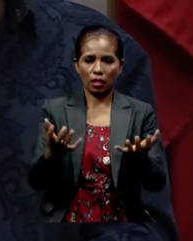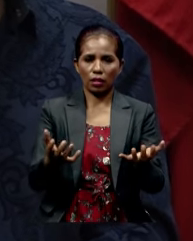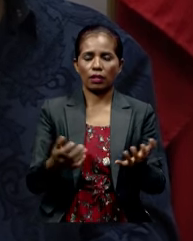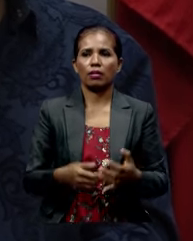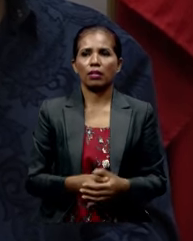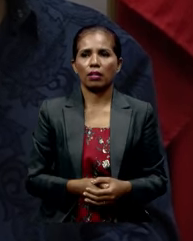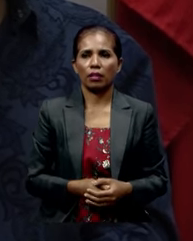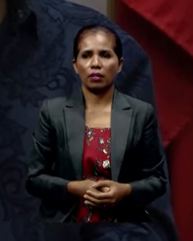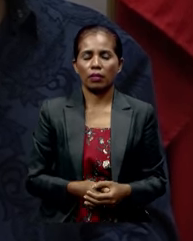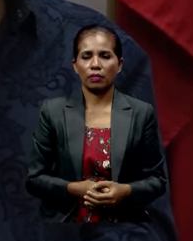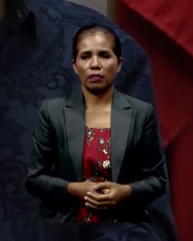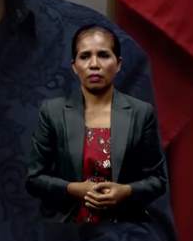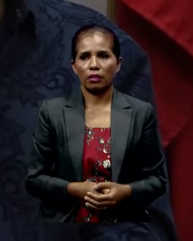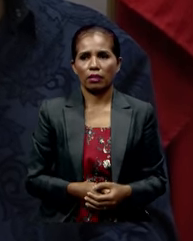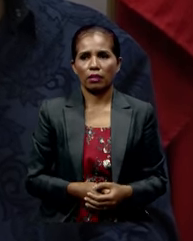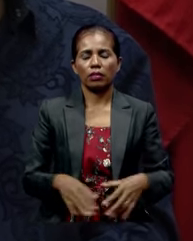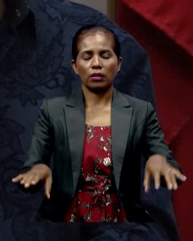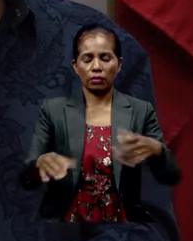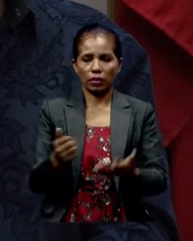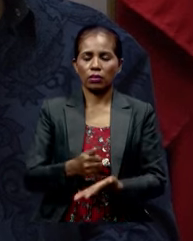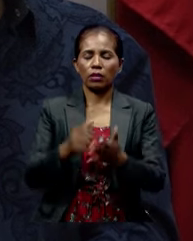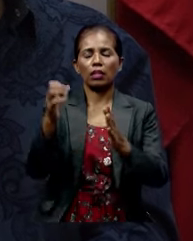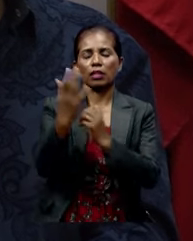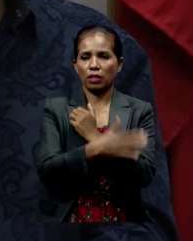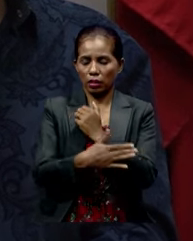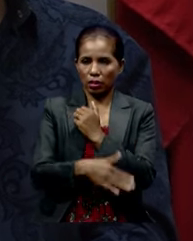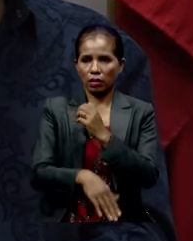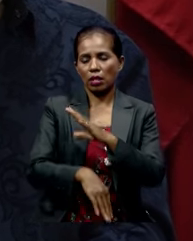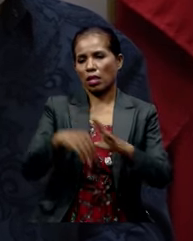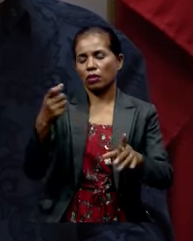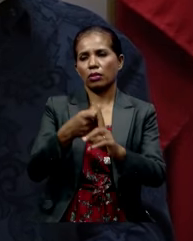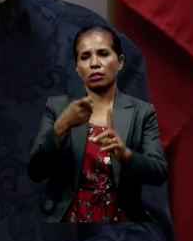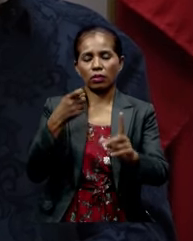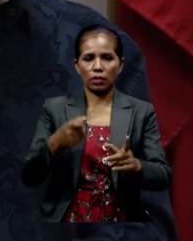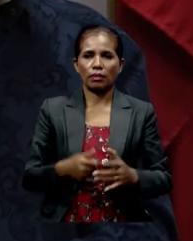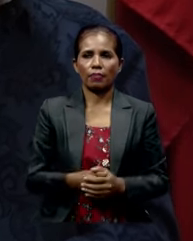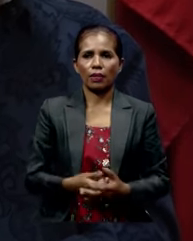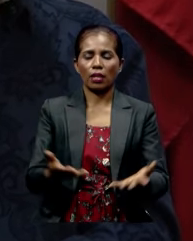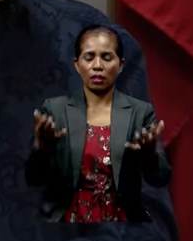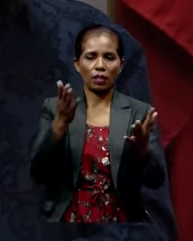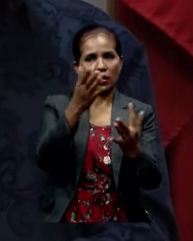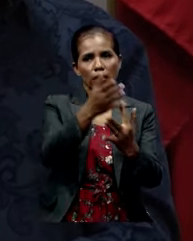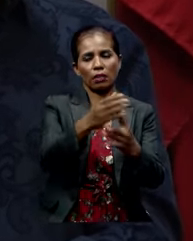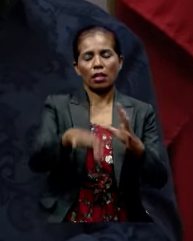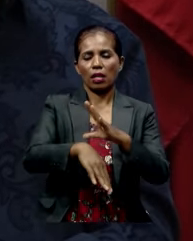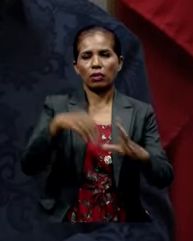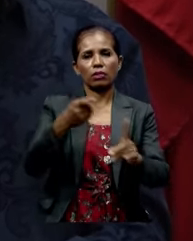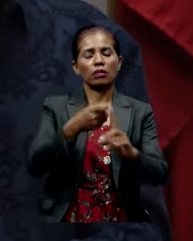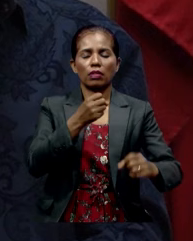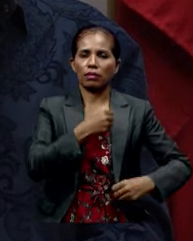a NASA serve instituição, então desvincula, saiu-se ou nem a NASA. Mas se a cara bata mais, então saiu-se força bano.